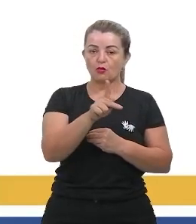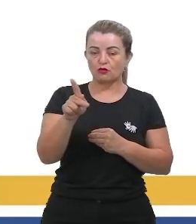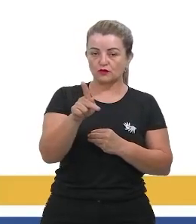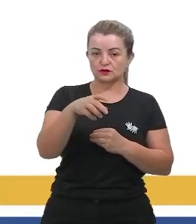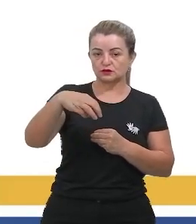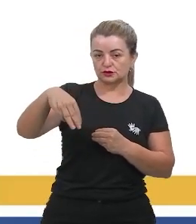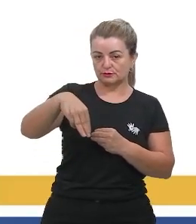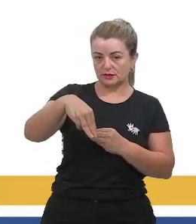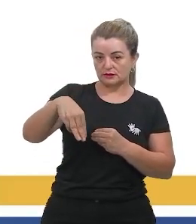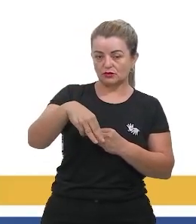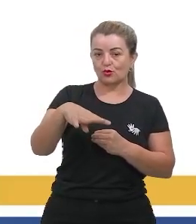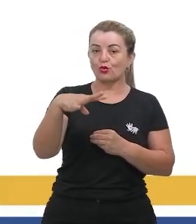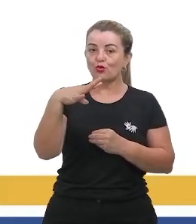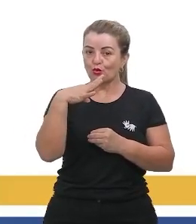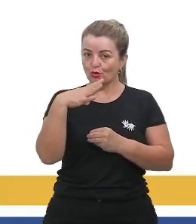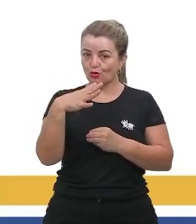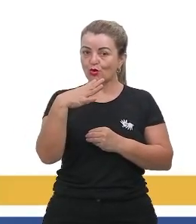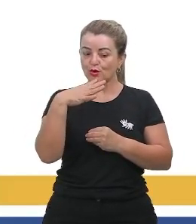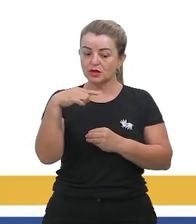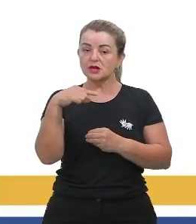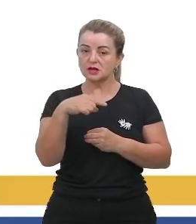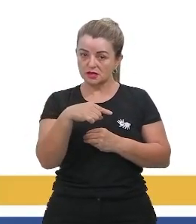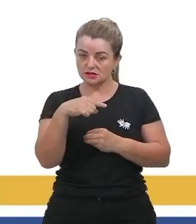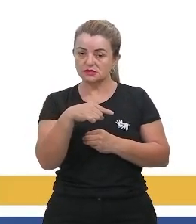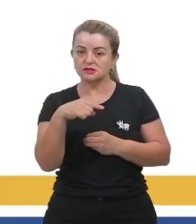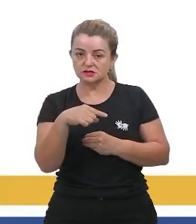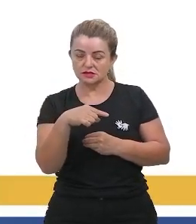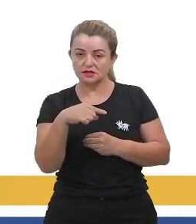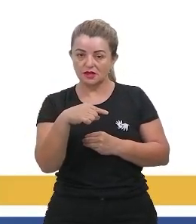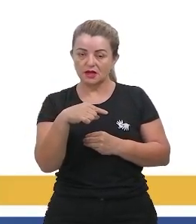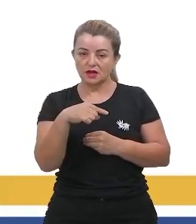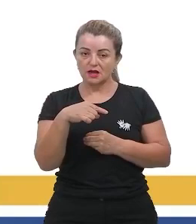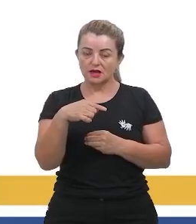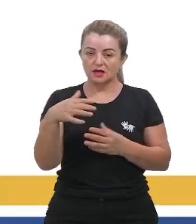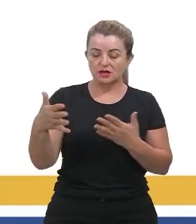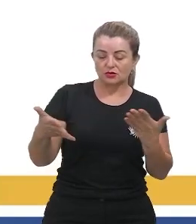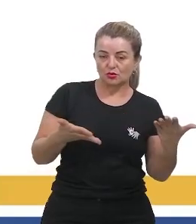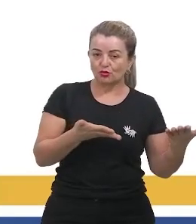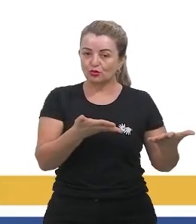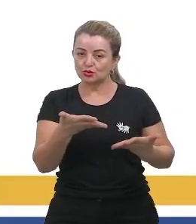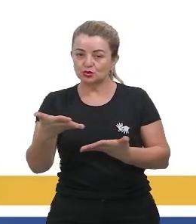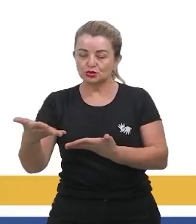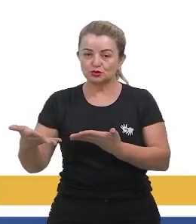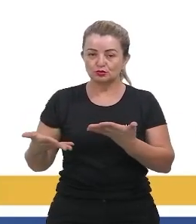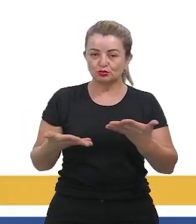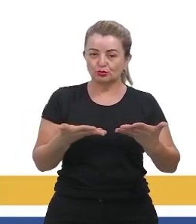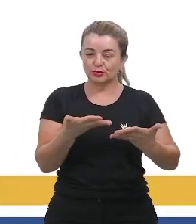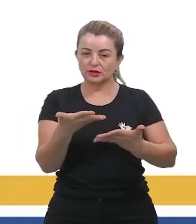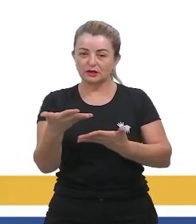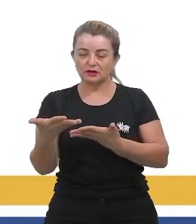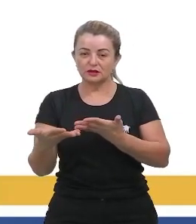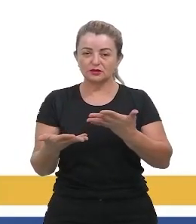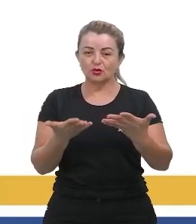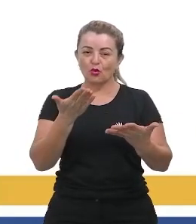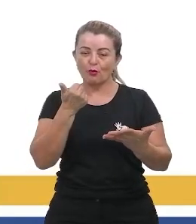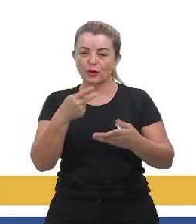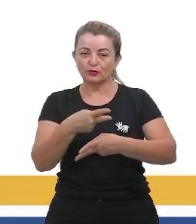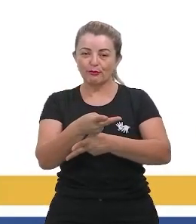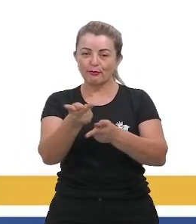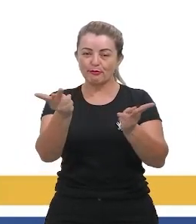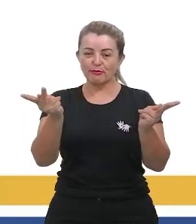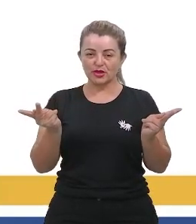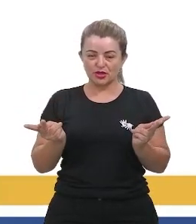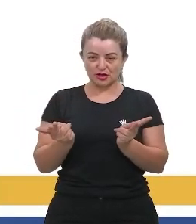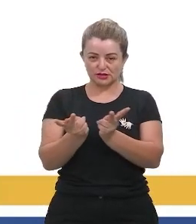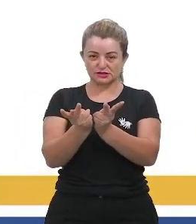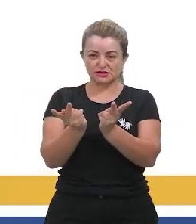era conhecedor dessa construção e, confraternizando com 2 amigos em uma pizzaria, onde são vendidas pizzas